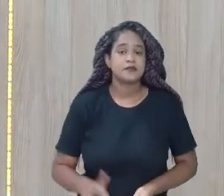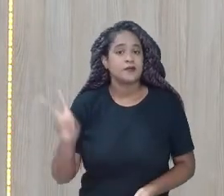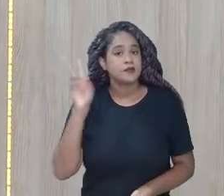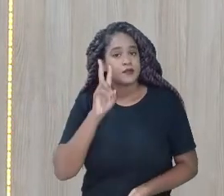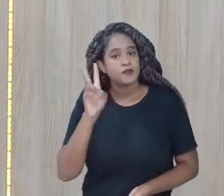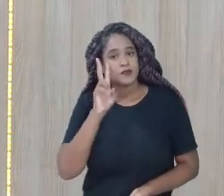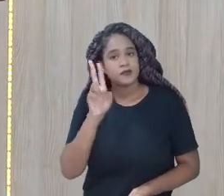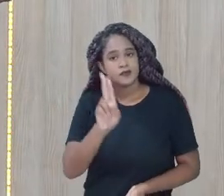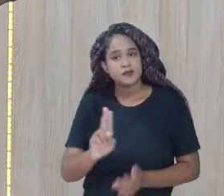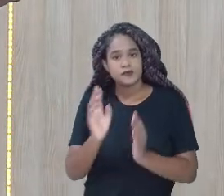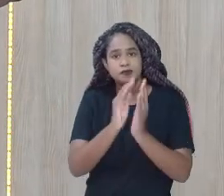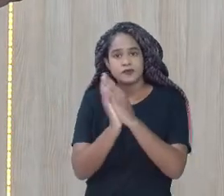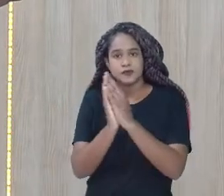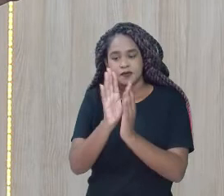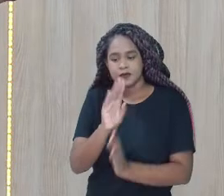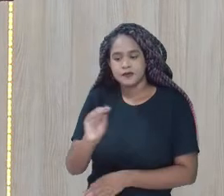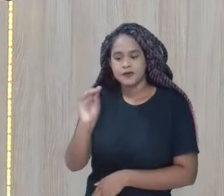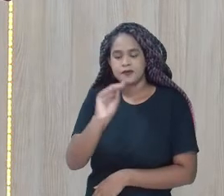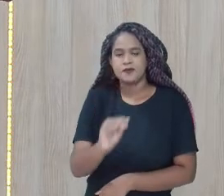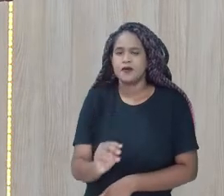fantoches faz muito tempo que